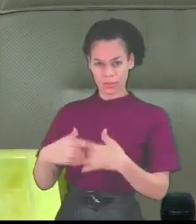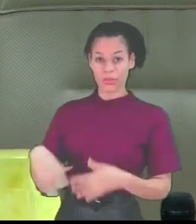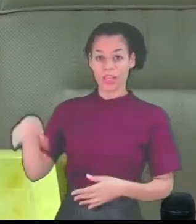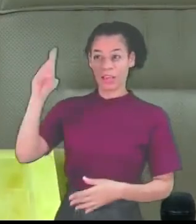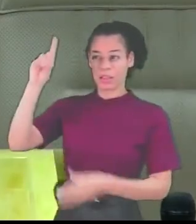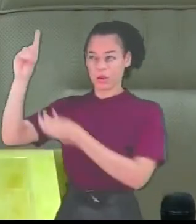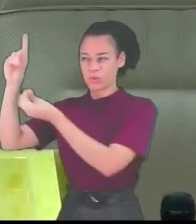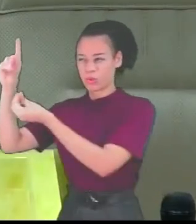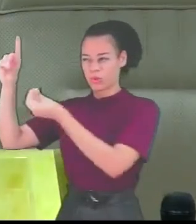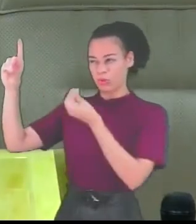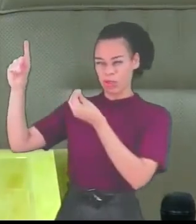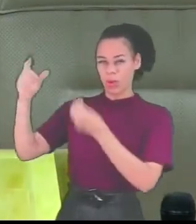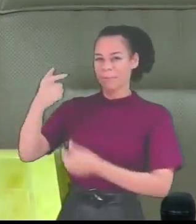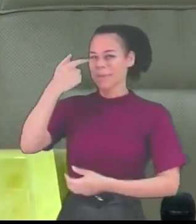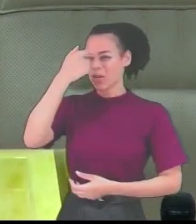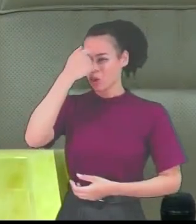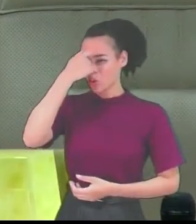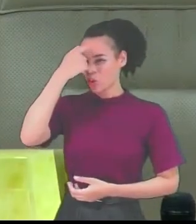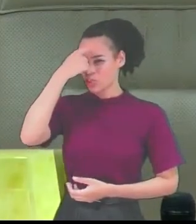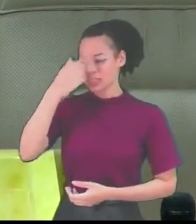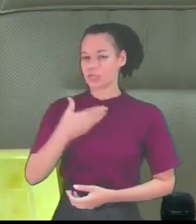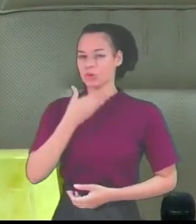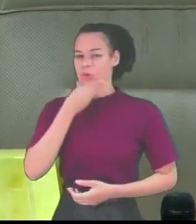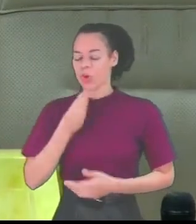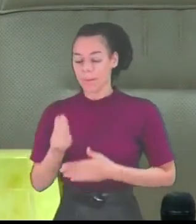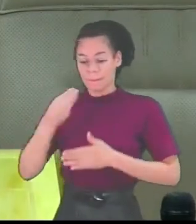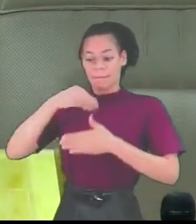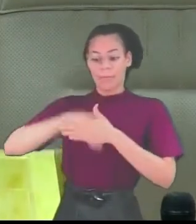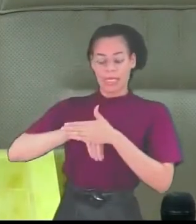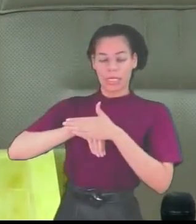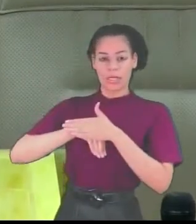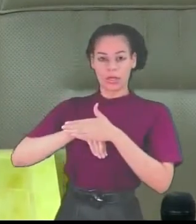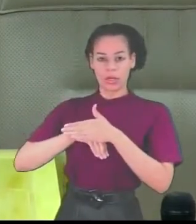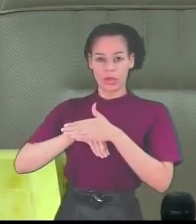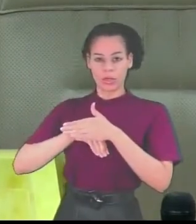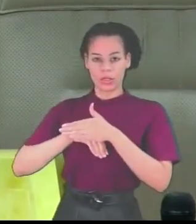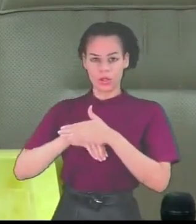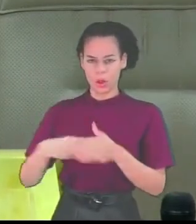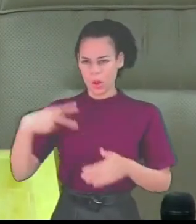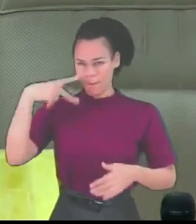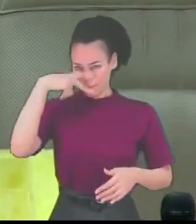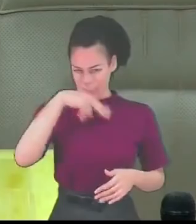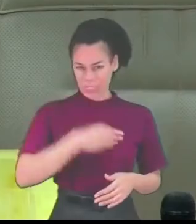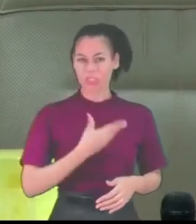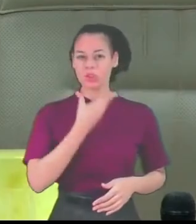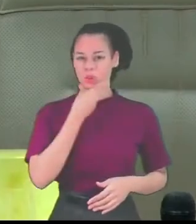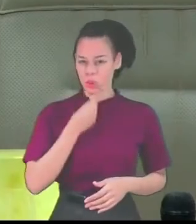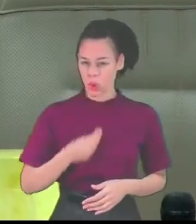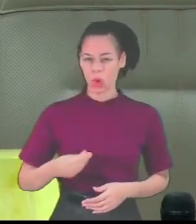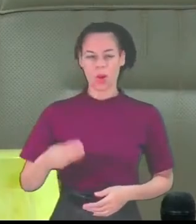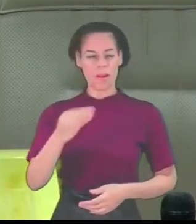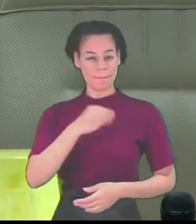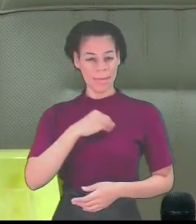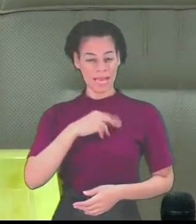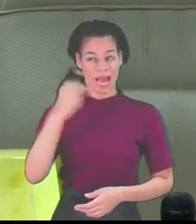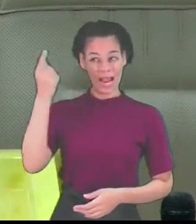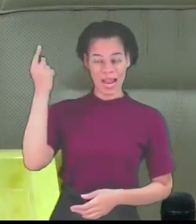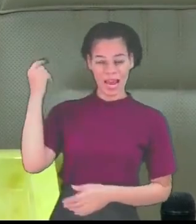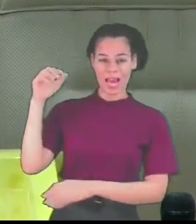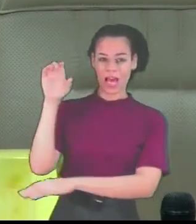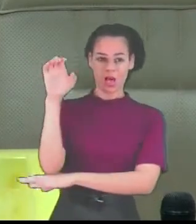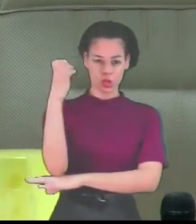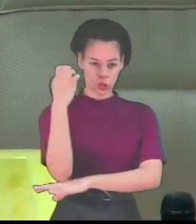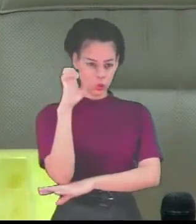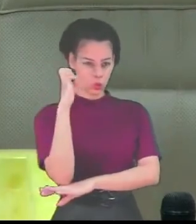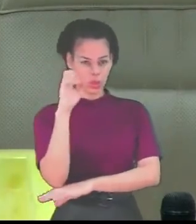consciência no homem interior que apesar desse homem pecar No Éden até os homens lá